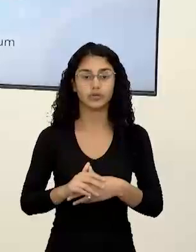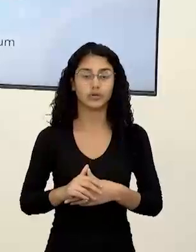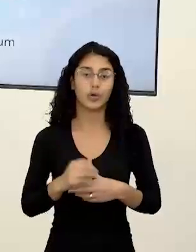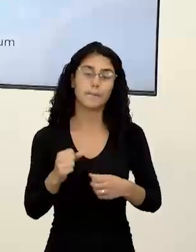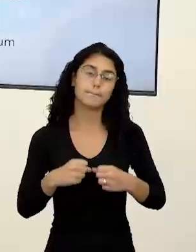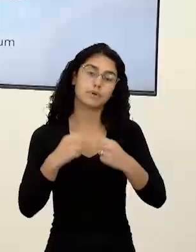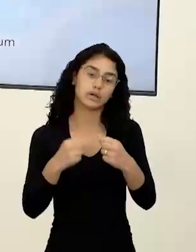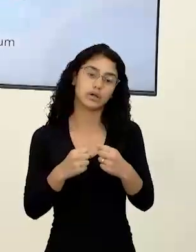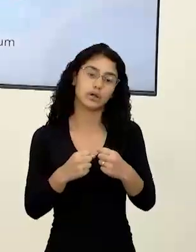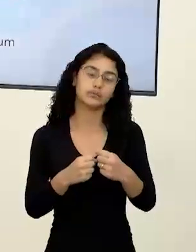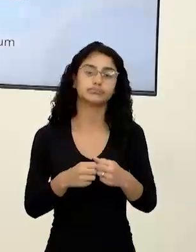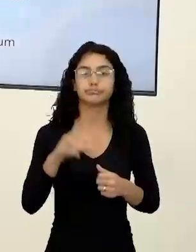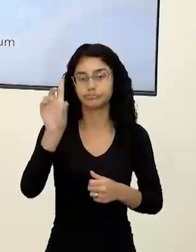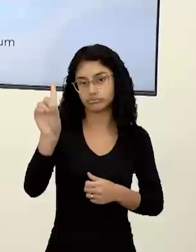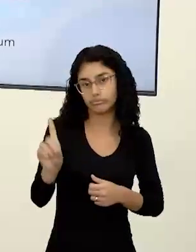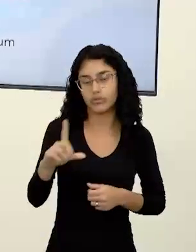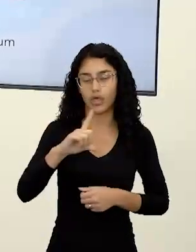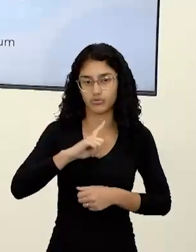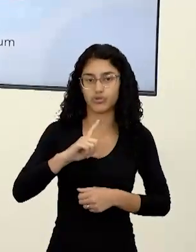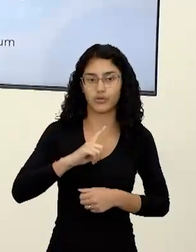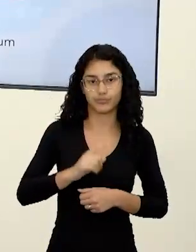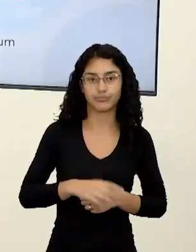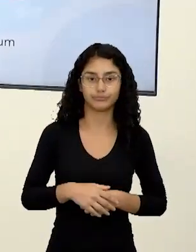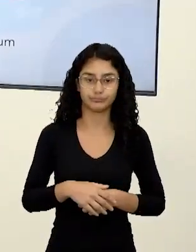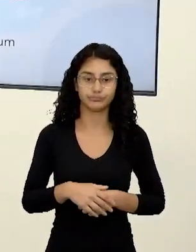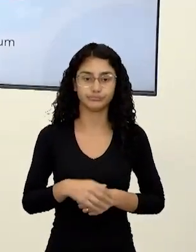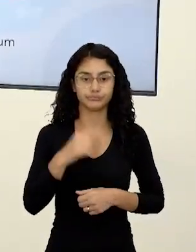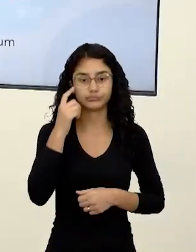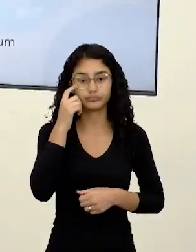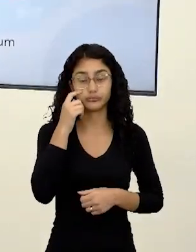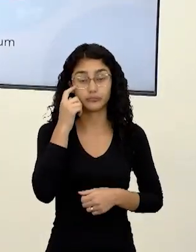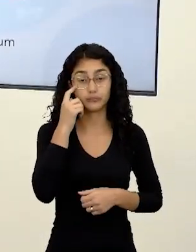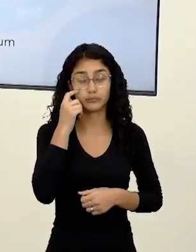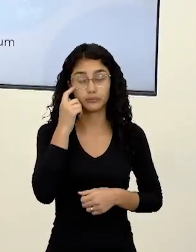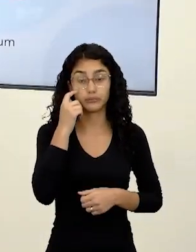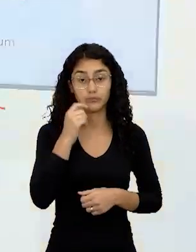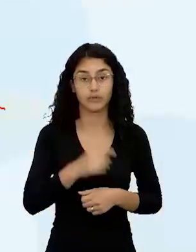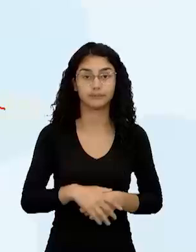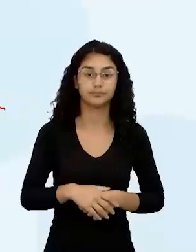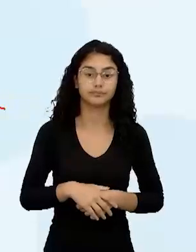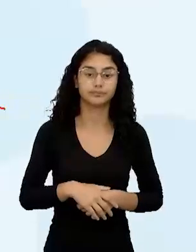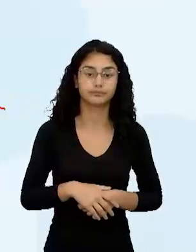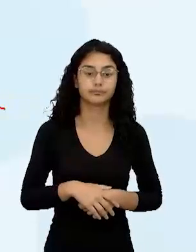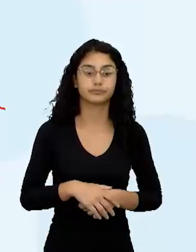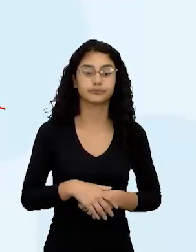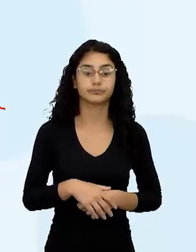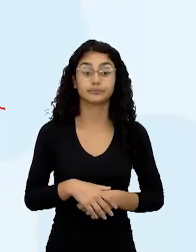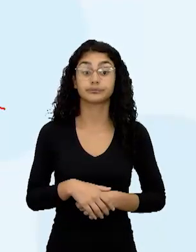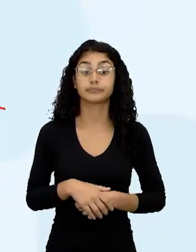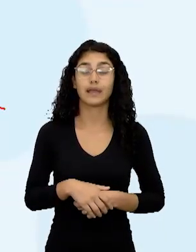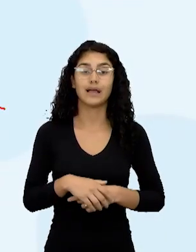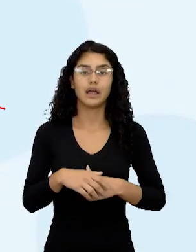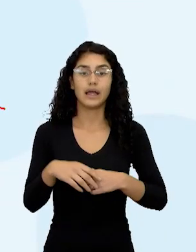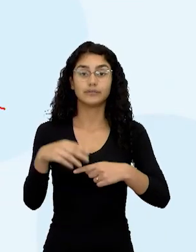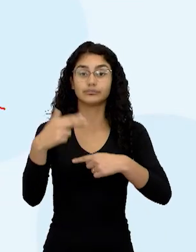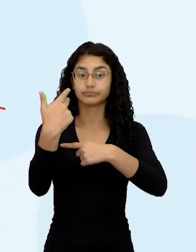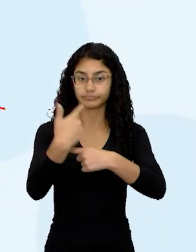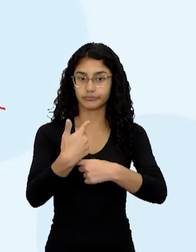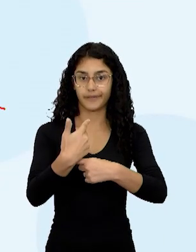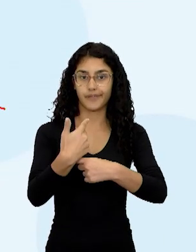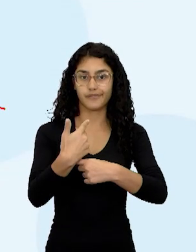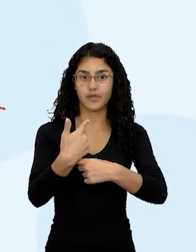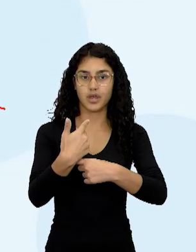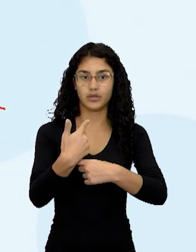peguei, né, a licença dela. Gravei o conteúdo da TV, do cinema e do rádio. Plágio,